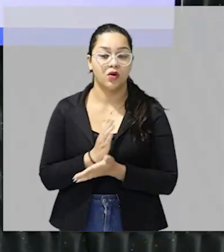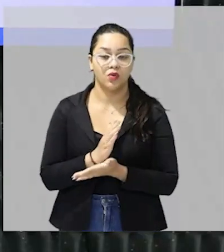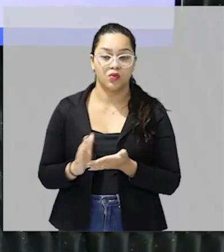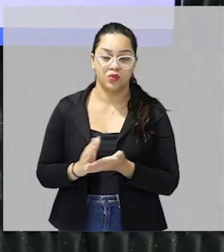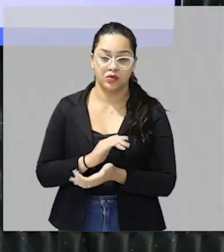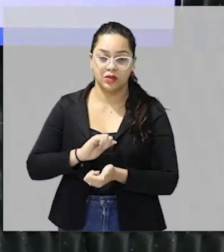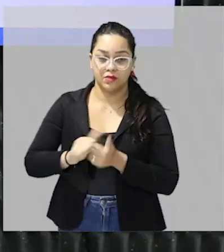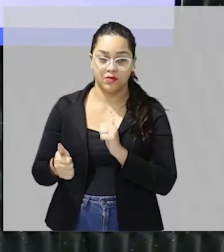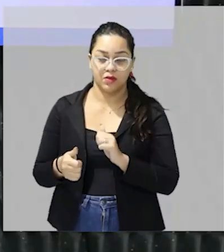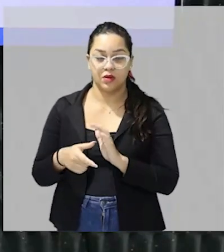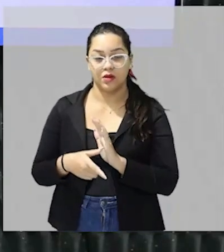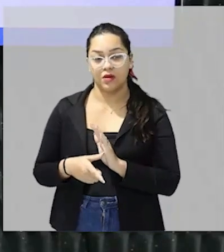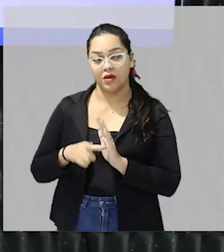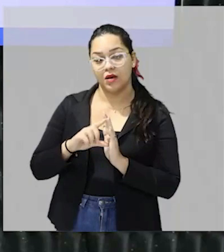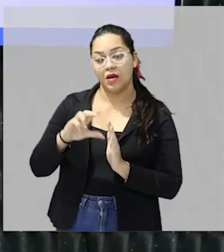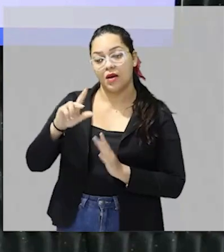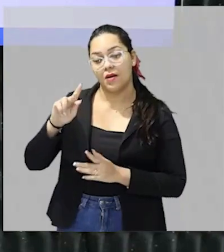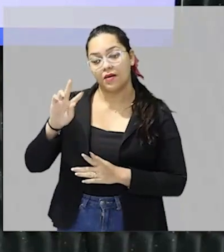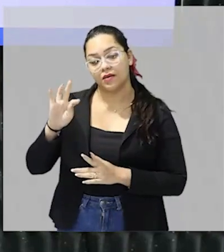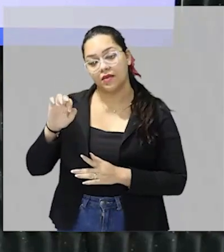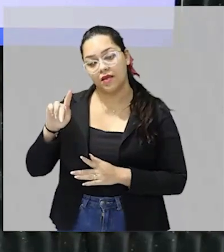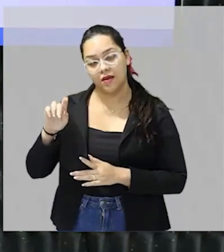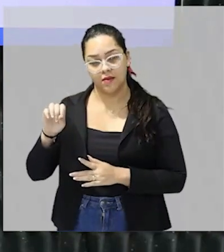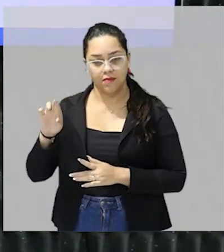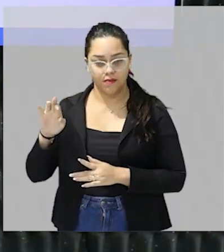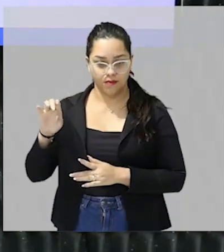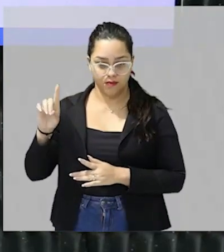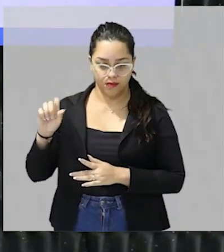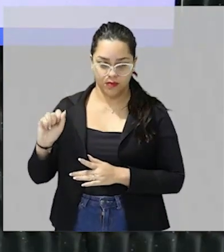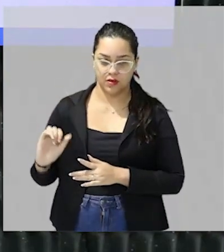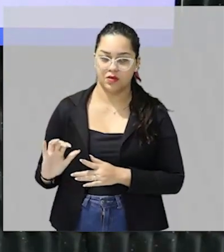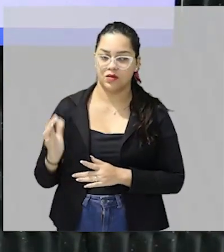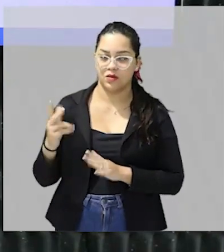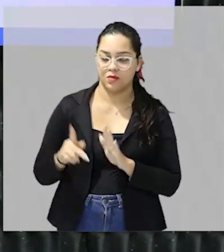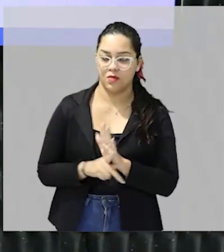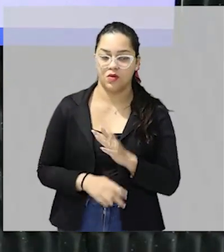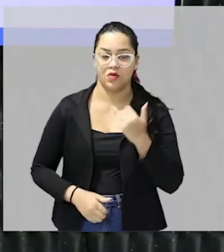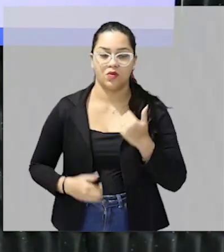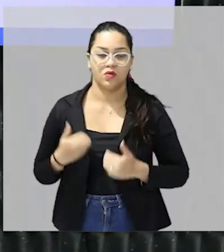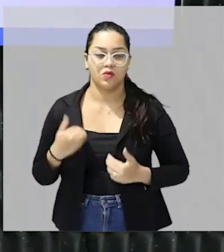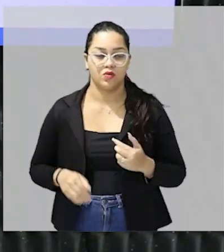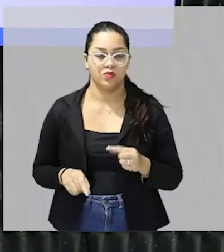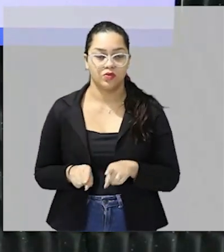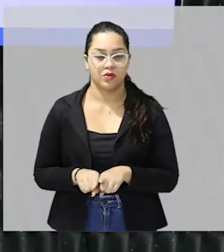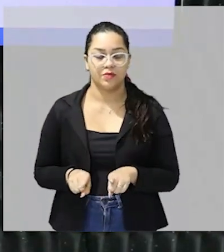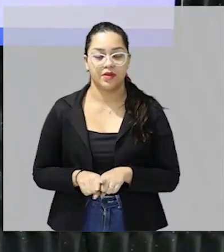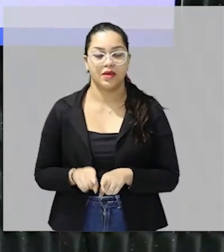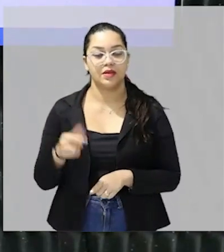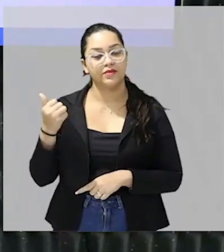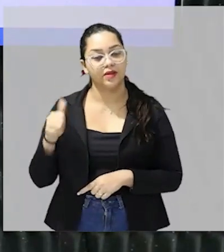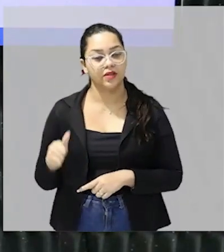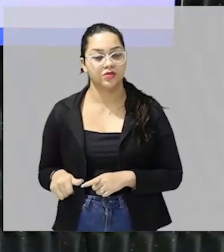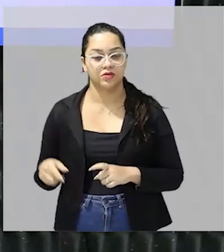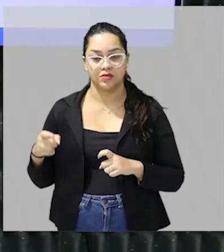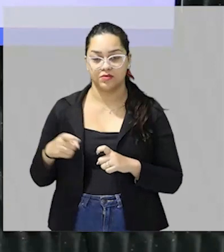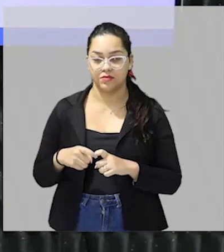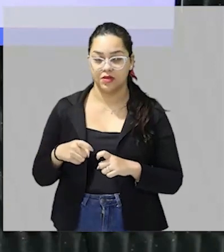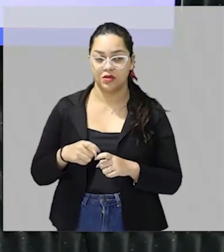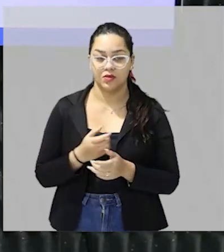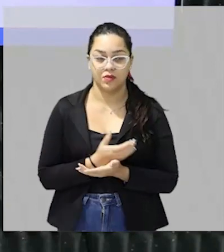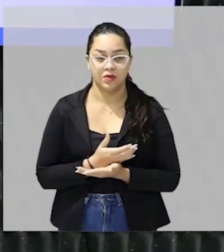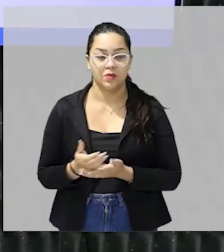esportes como pré-temporada. É nele que são realizados os testes fisiológicos, as avaliações